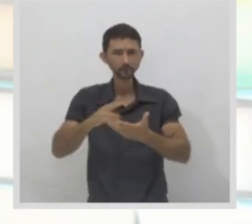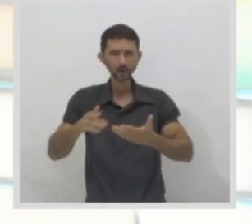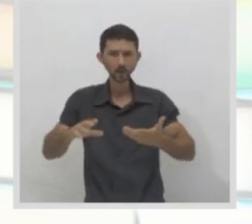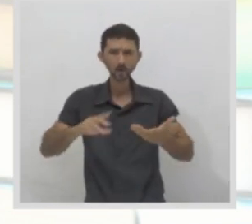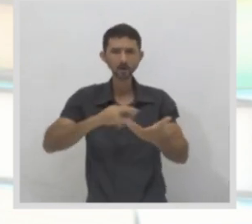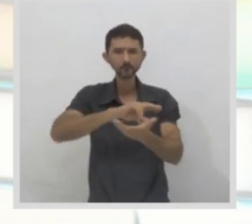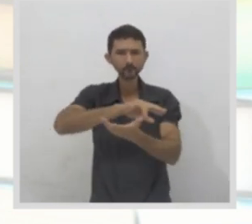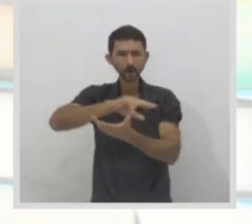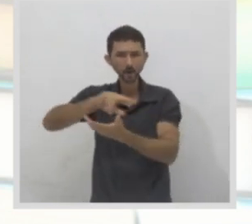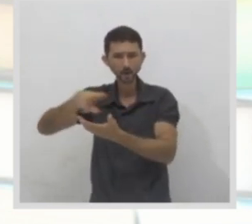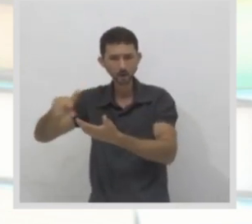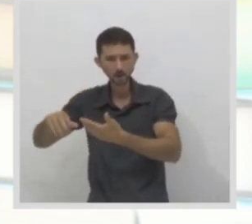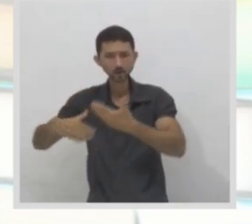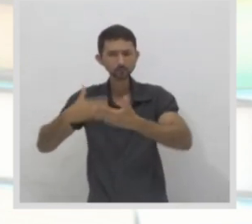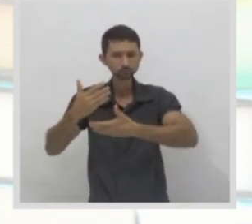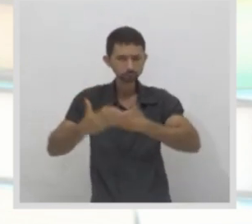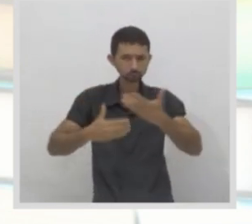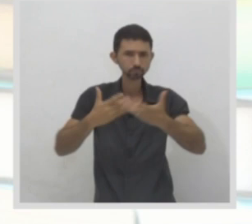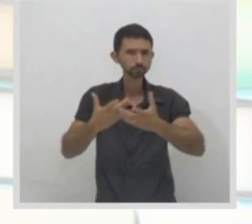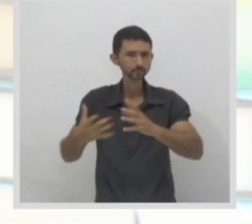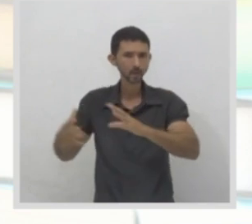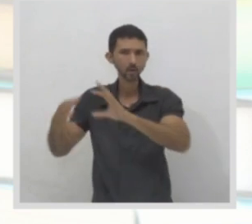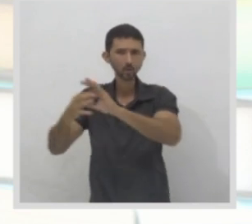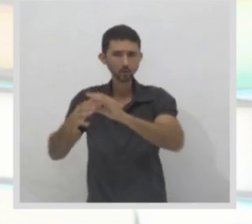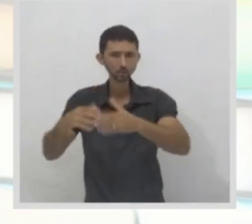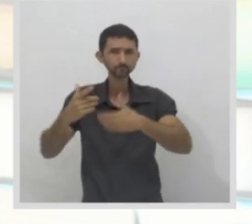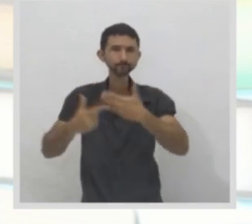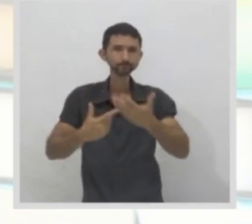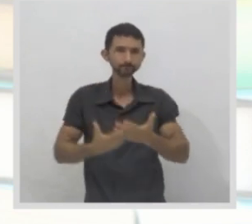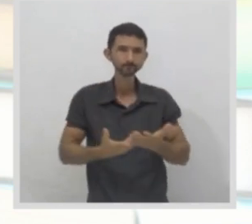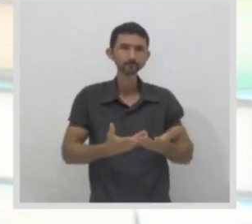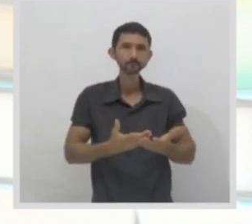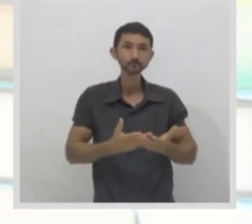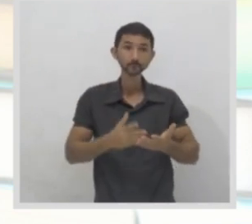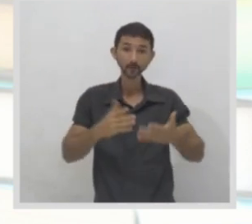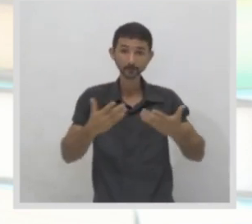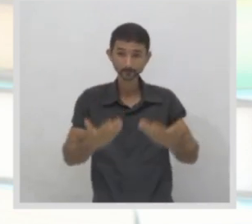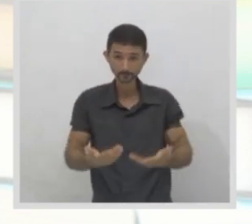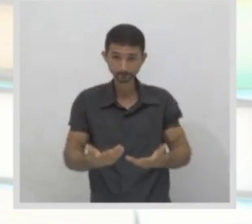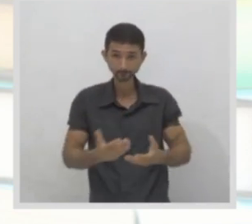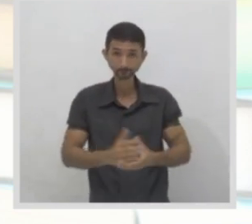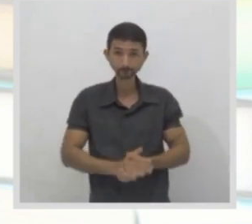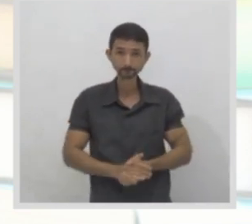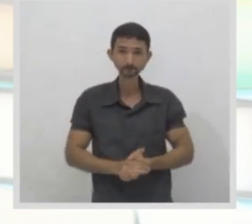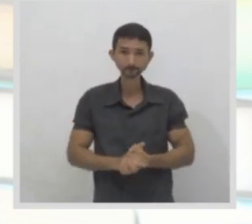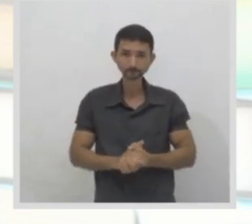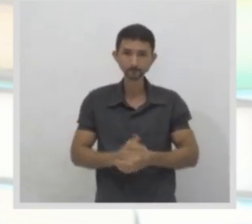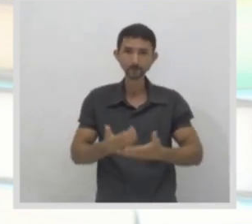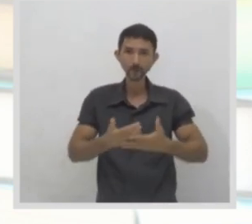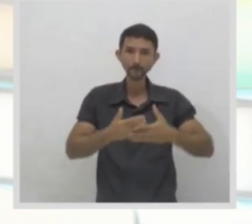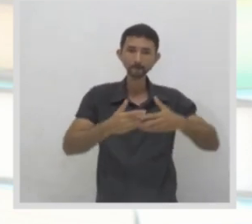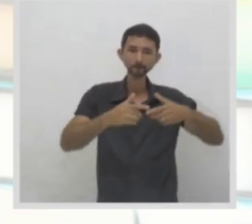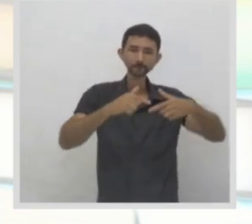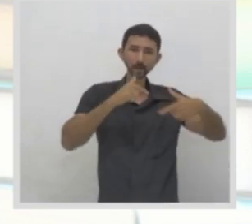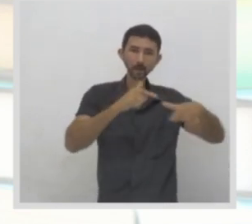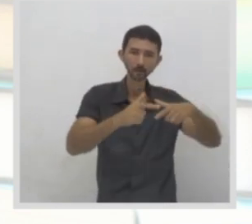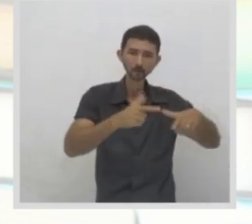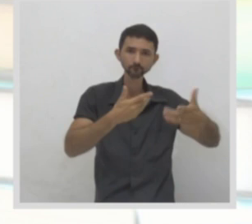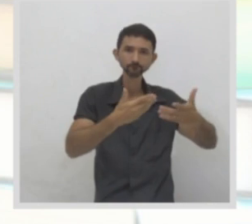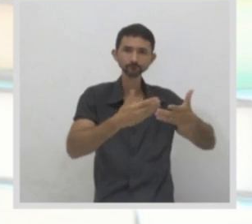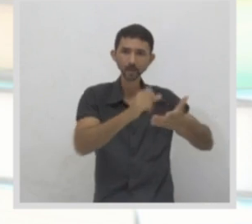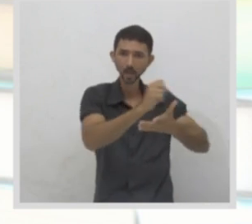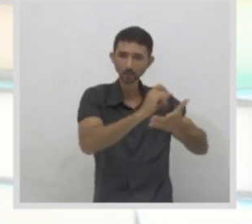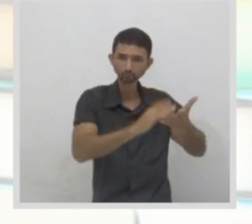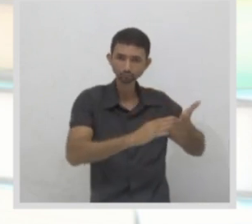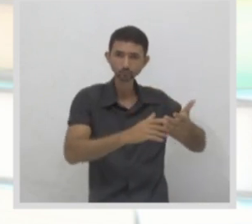terras além-mar, no Novo Mundo. Né? Sendo que essa atividade mineradora, ela